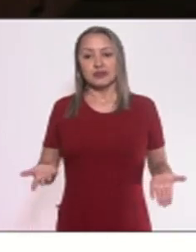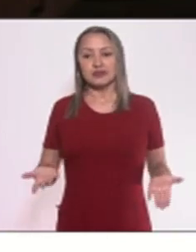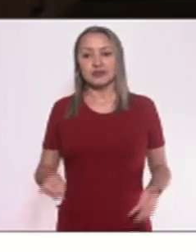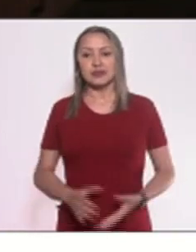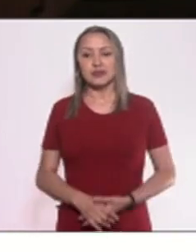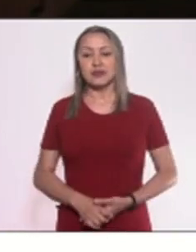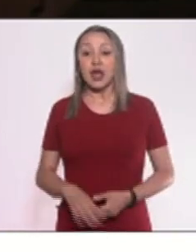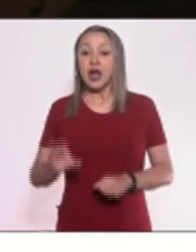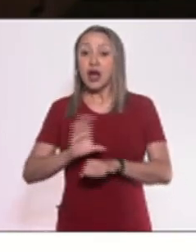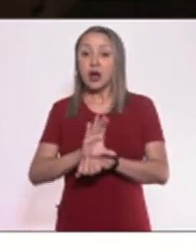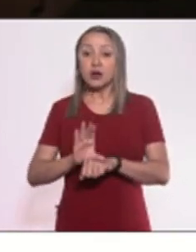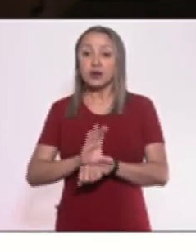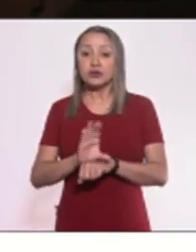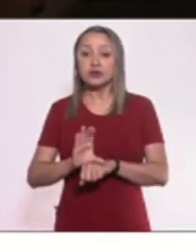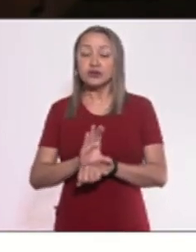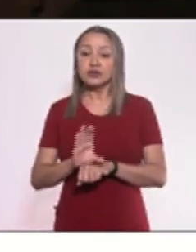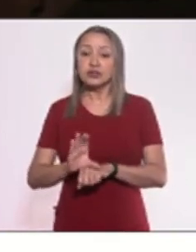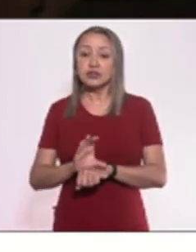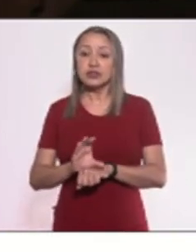a Constituição